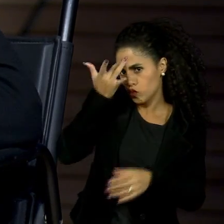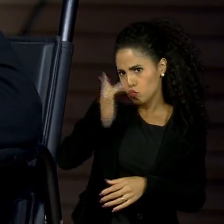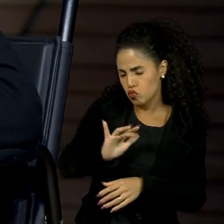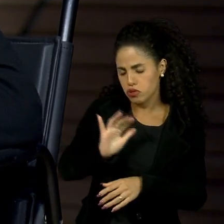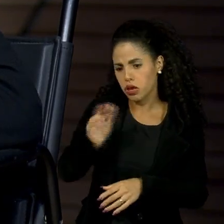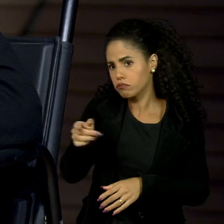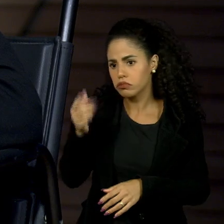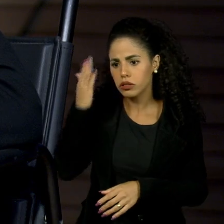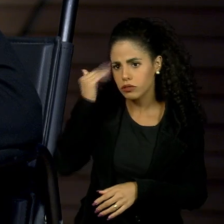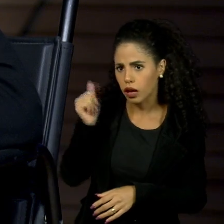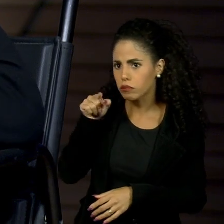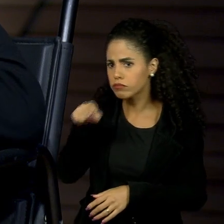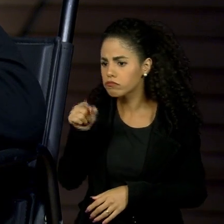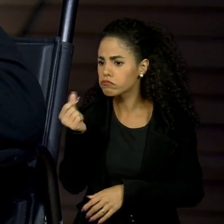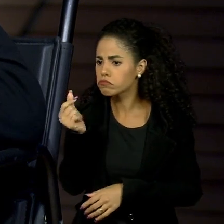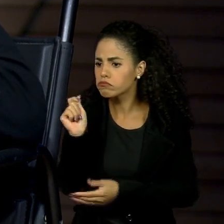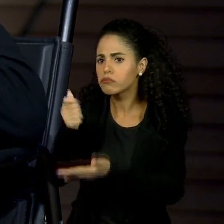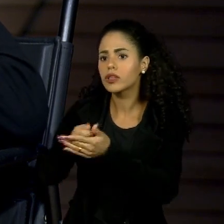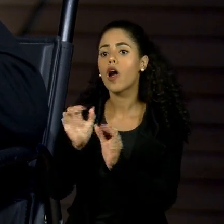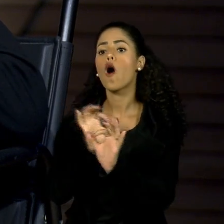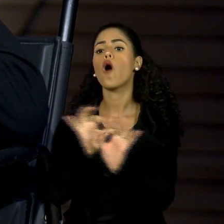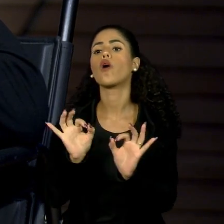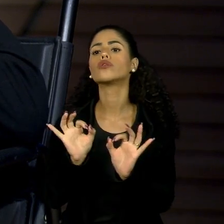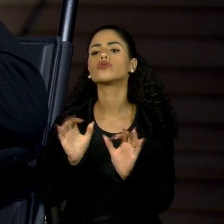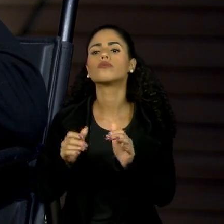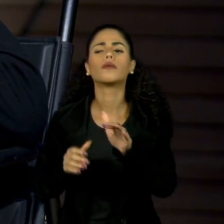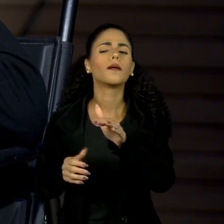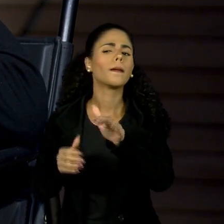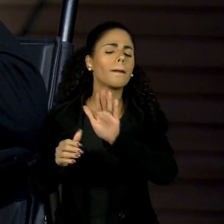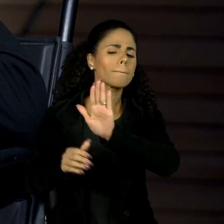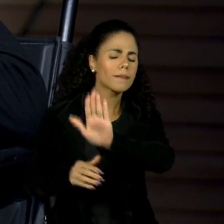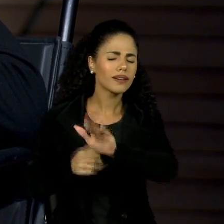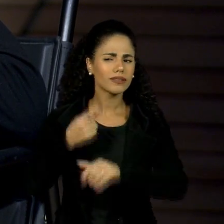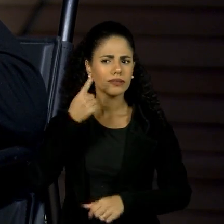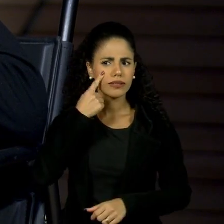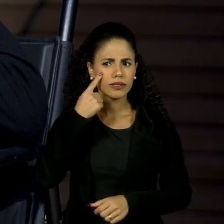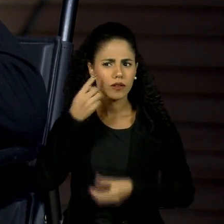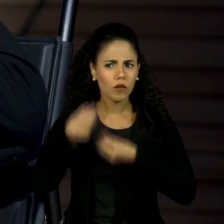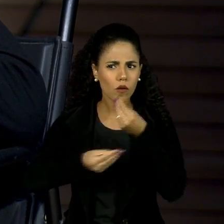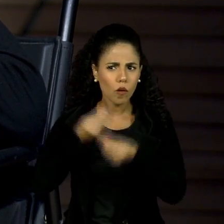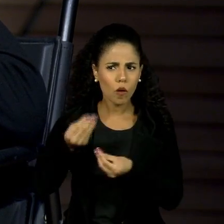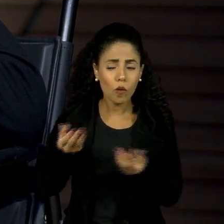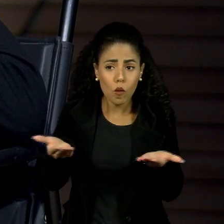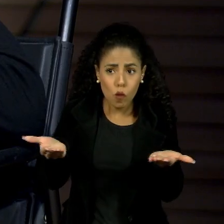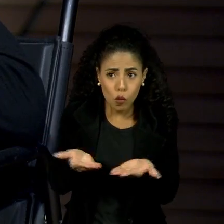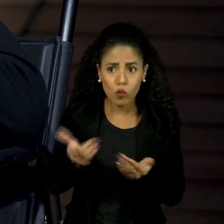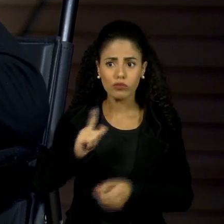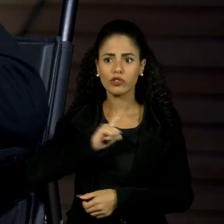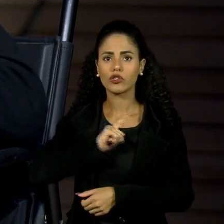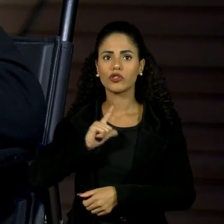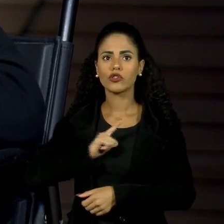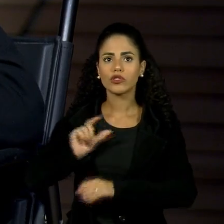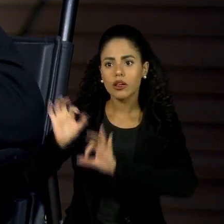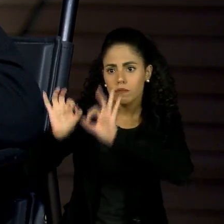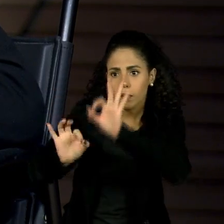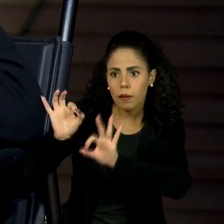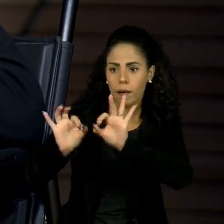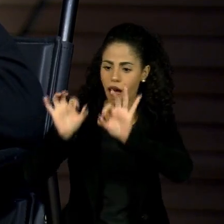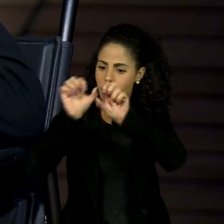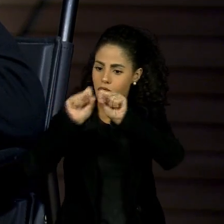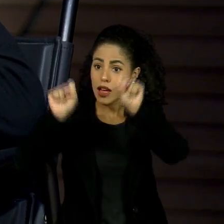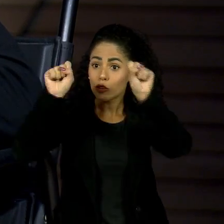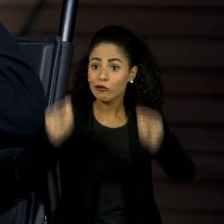ele previu. Ótimo, mas isso parte de um princípio que hoje norteia muito do que se chama de programas de jogo